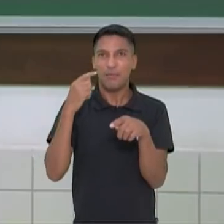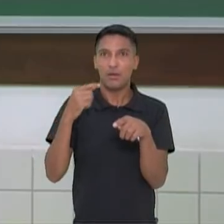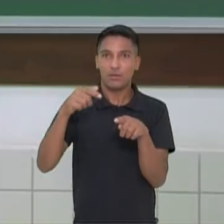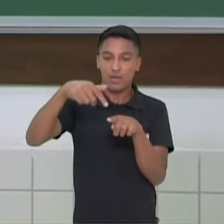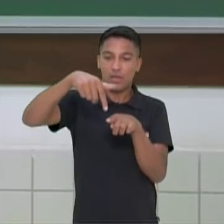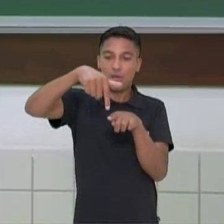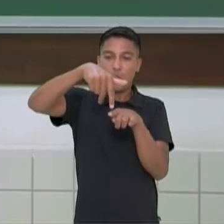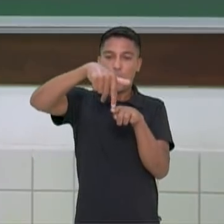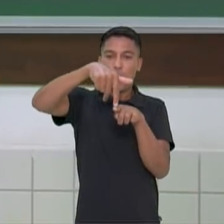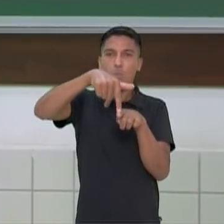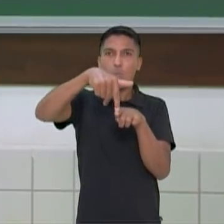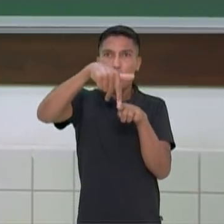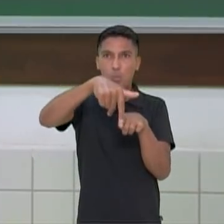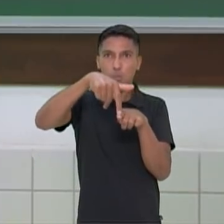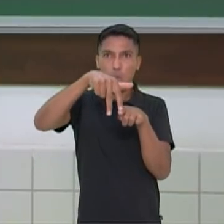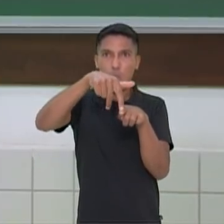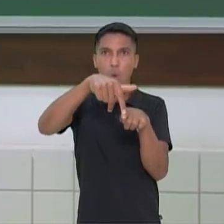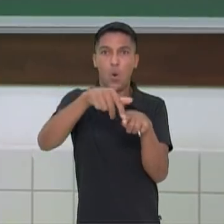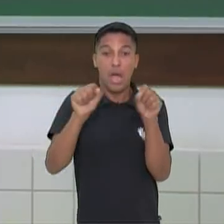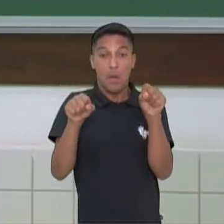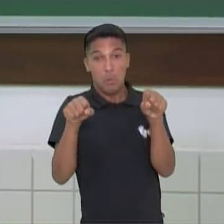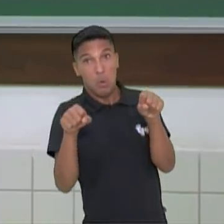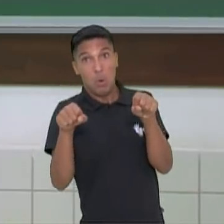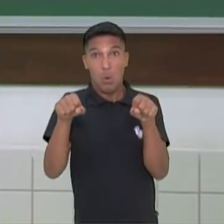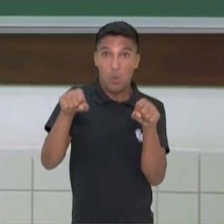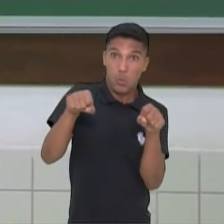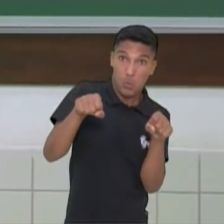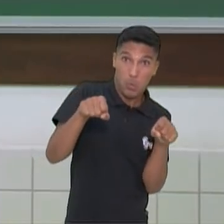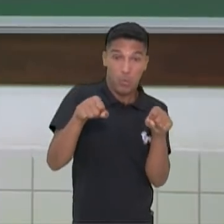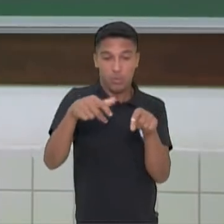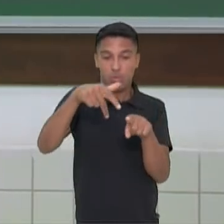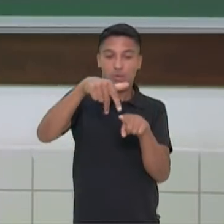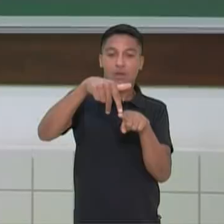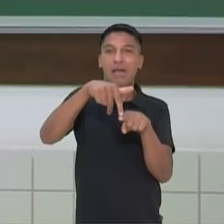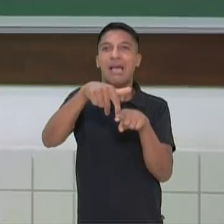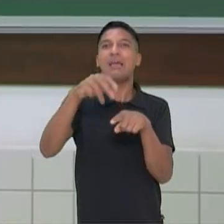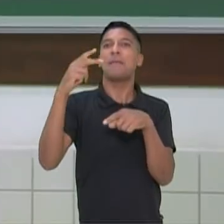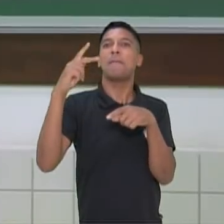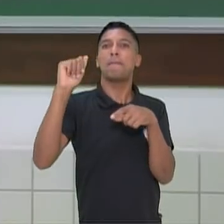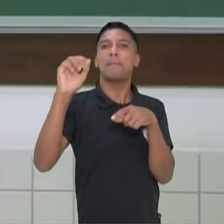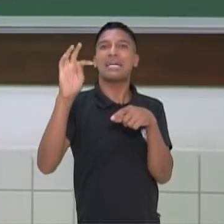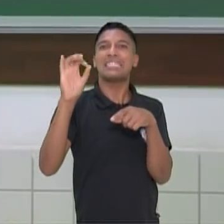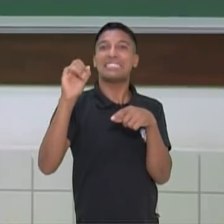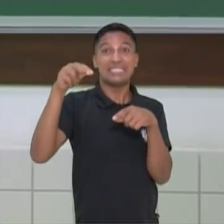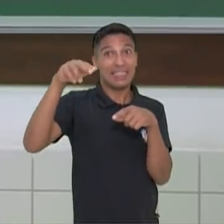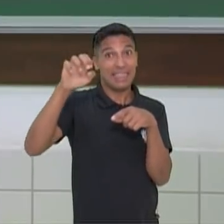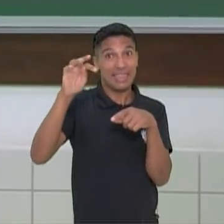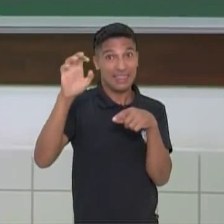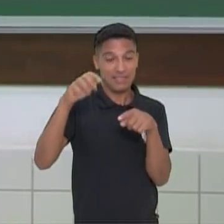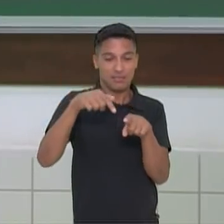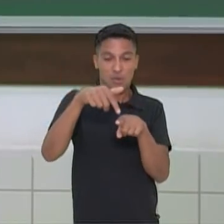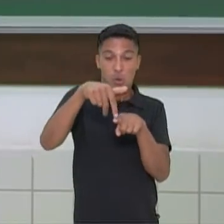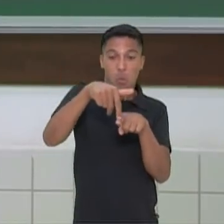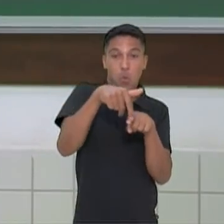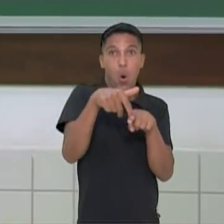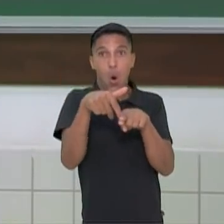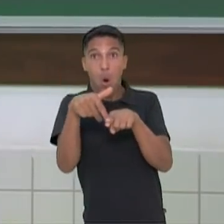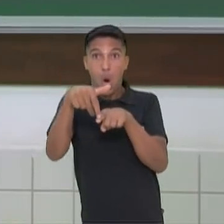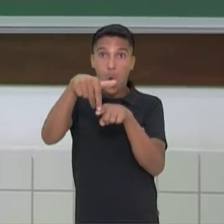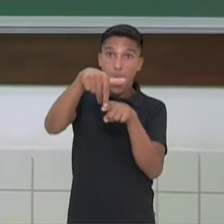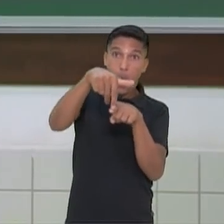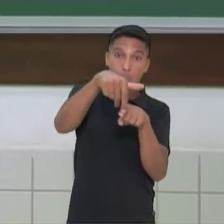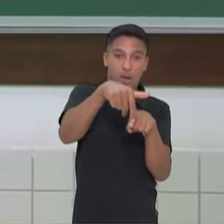ele vai se equilibrando ali, tá? Então, ao que parece, a partir desse patinete, se tirou